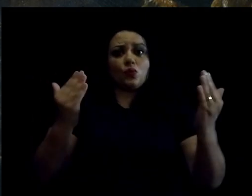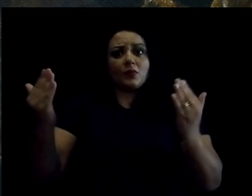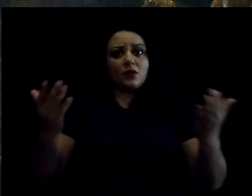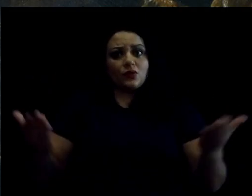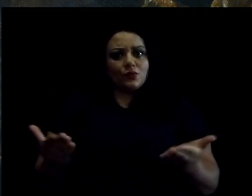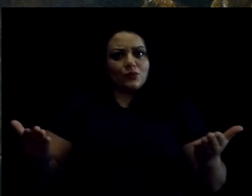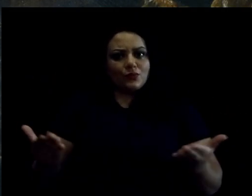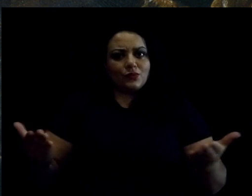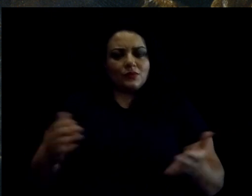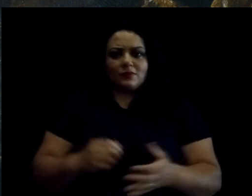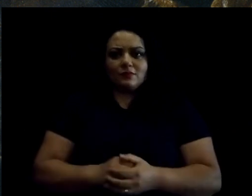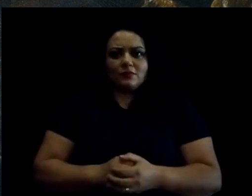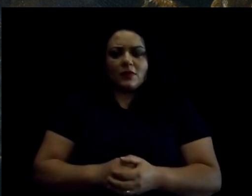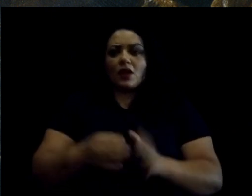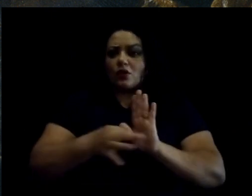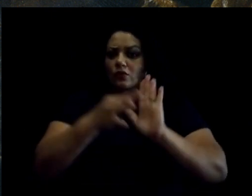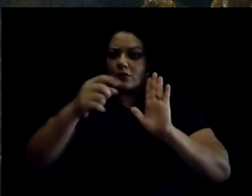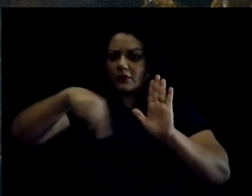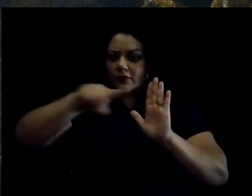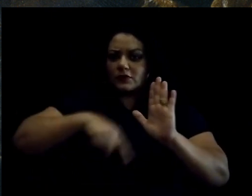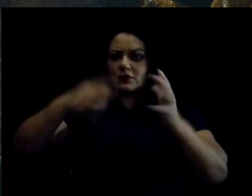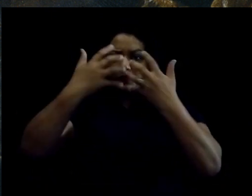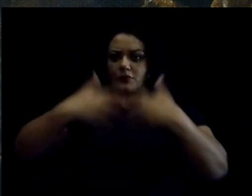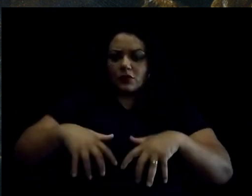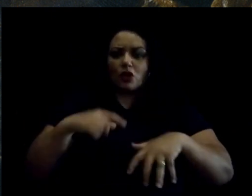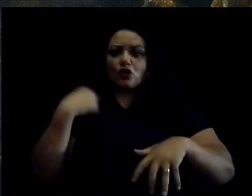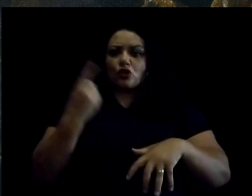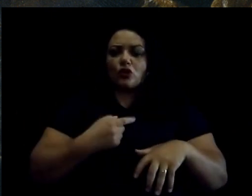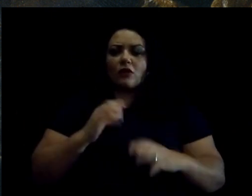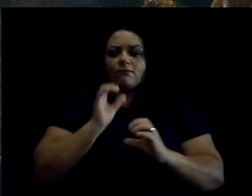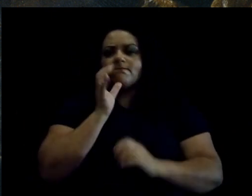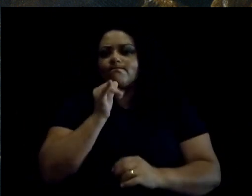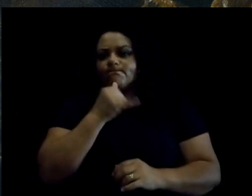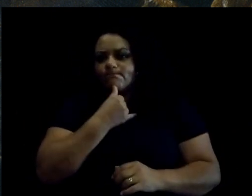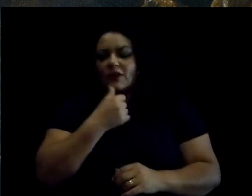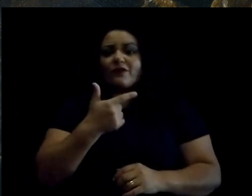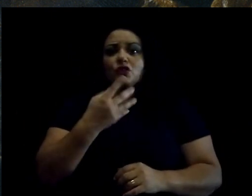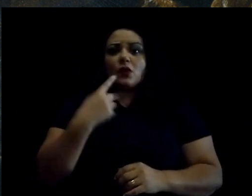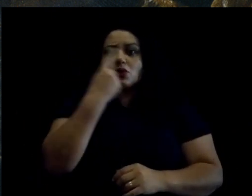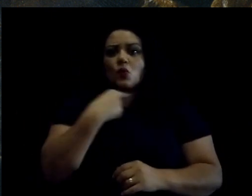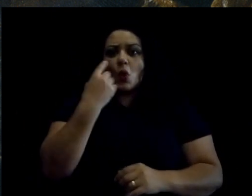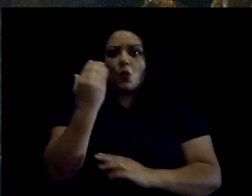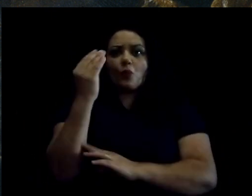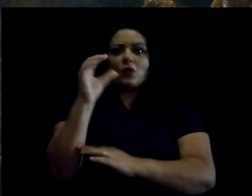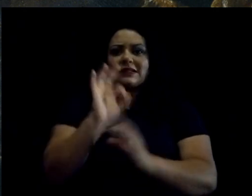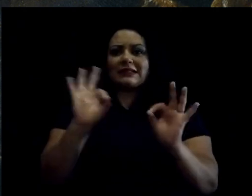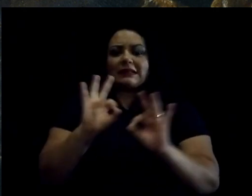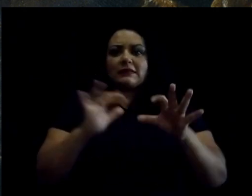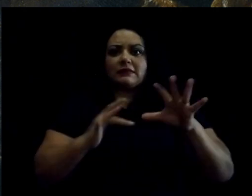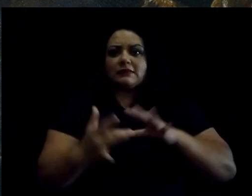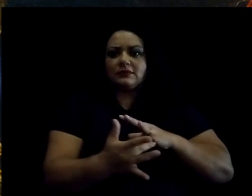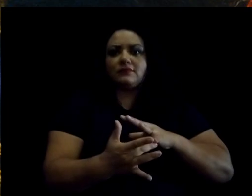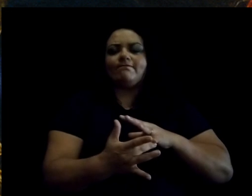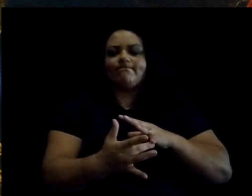Comparando com os dias de hoje, uma boa dica para refletir sobre o quanto nos deprimimos ficar 24 horas sem postar nada em